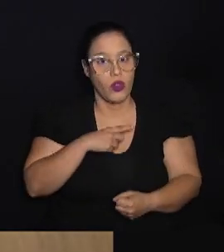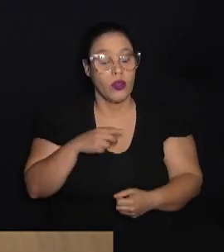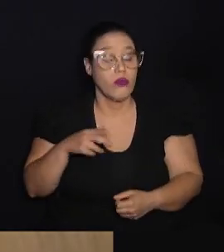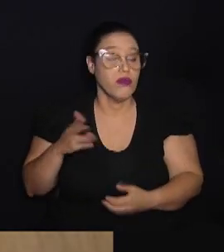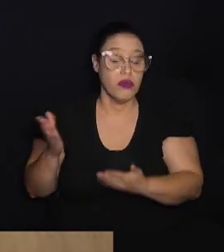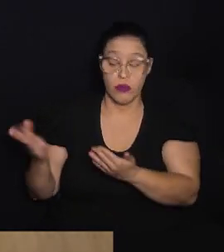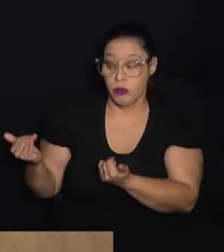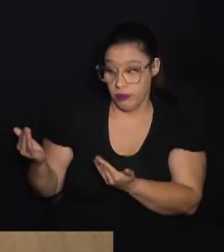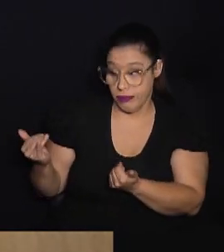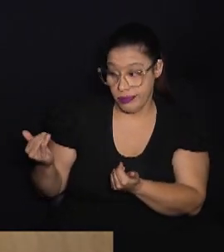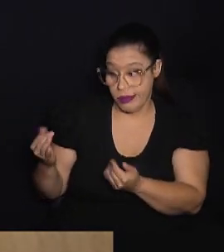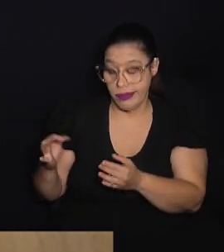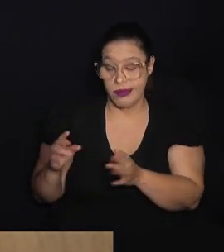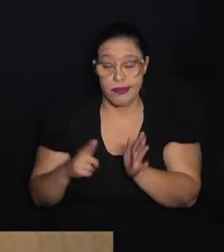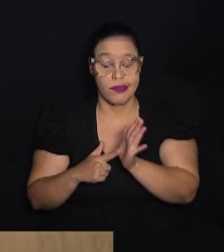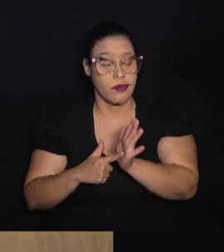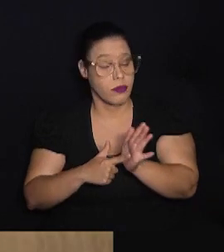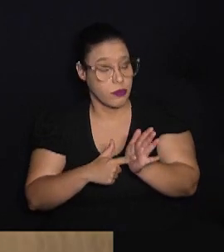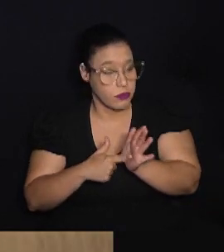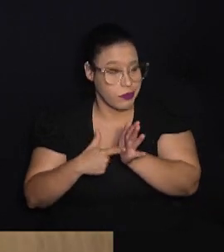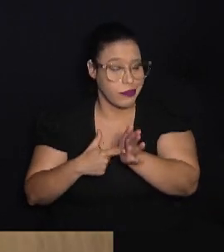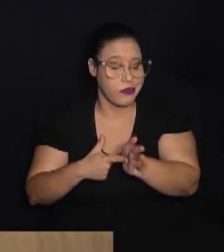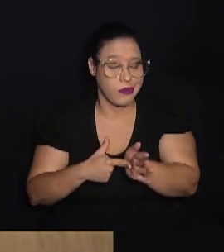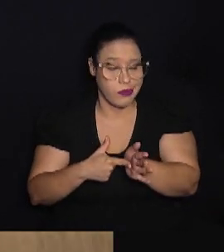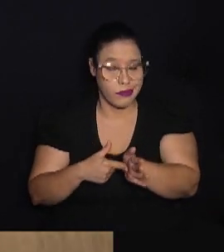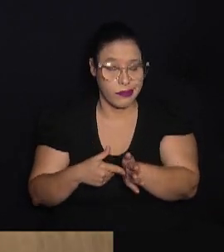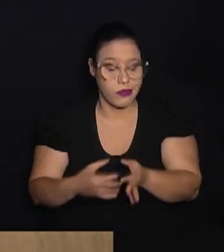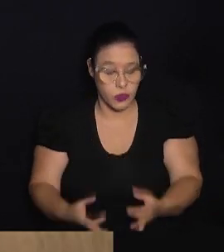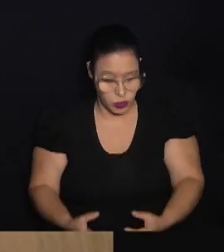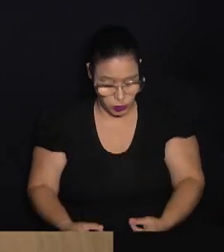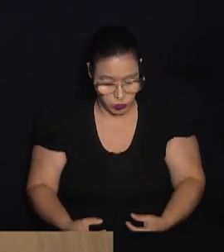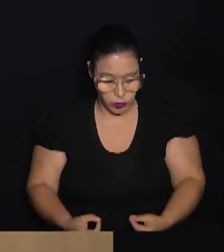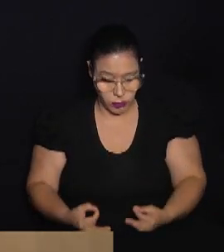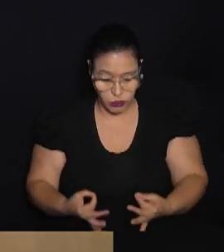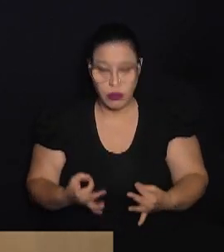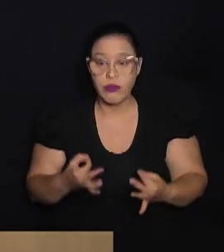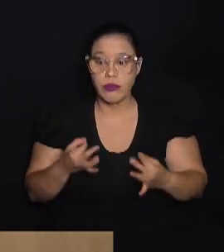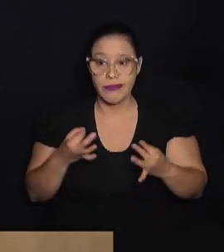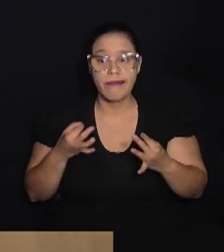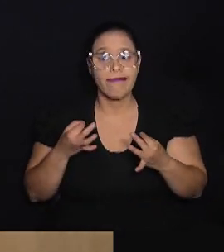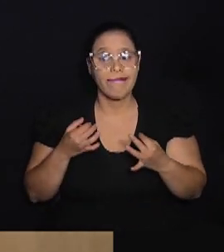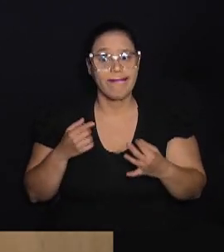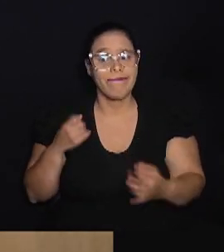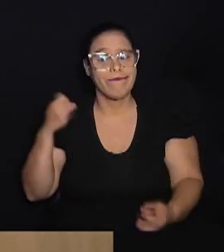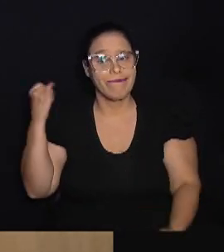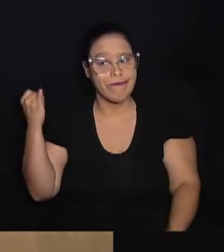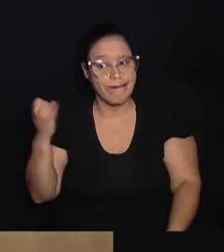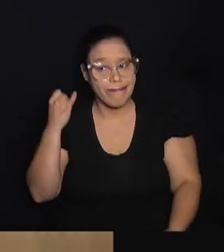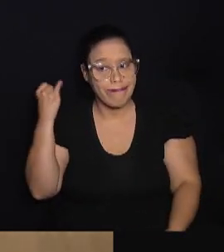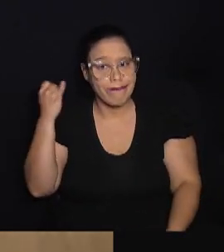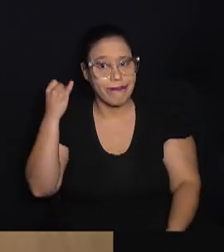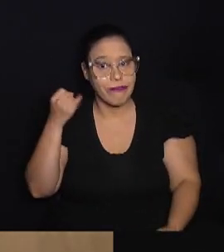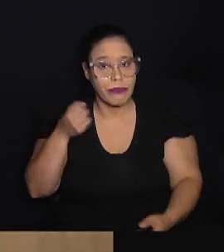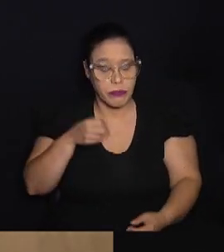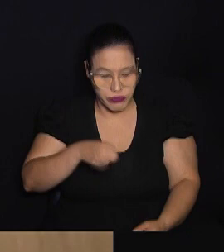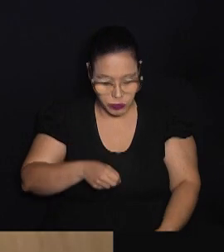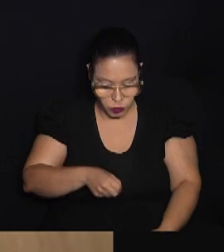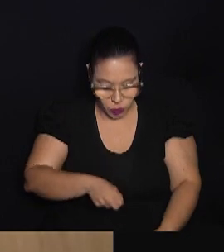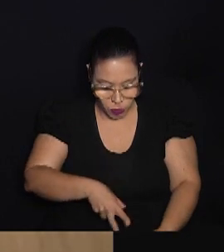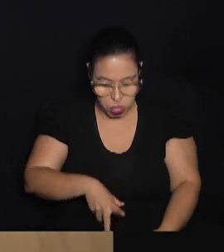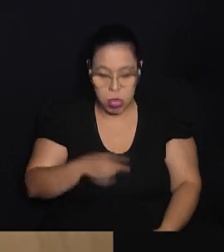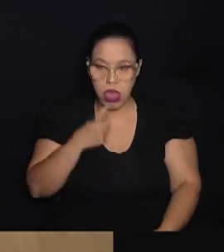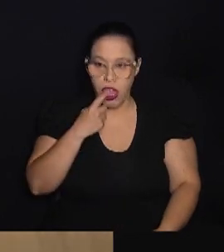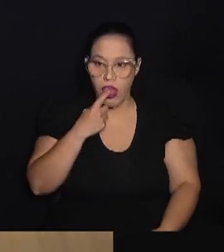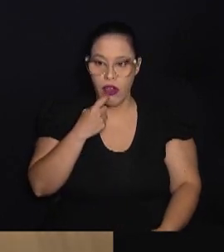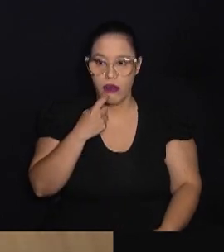jovens, mostrando aí, se apresentando com esse tipo de tumor, e aí é muito importante, também o sangramento é um sinal de alerta, só